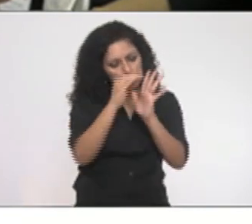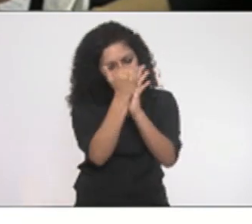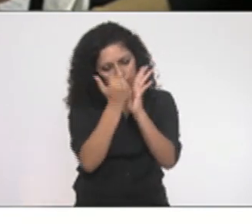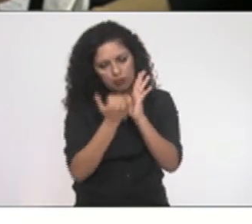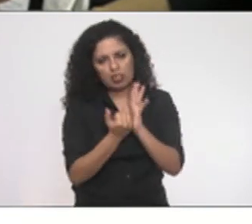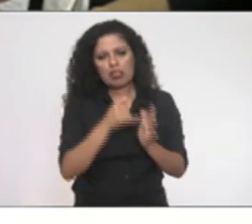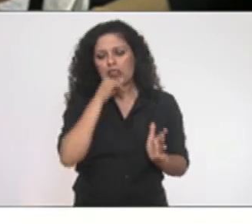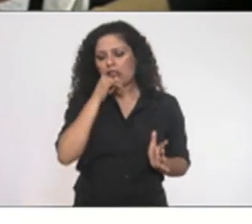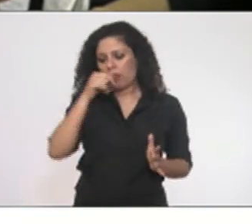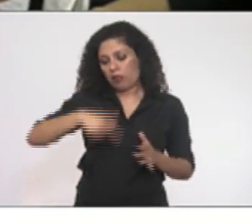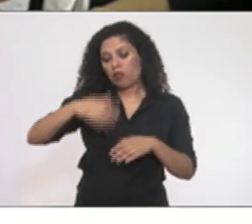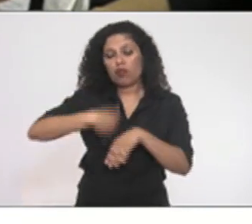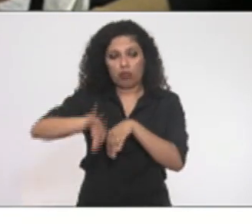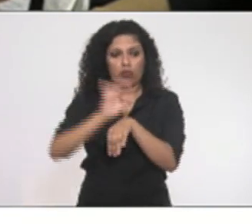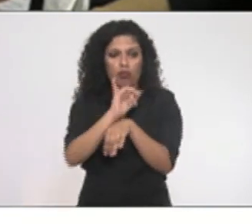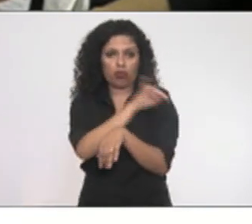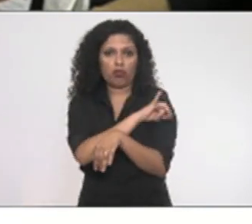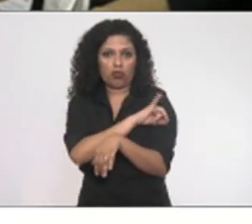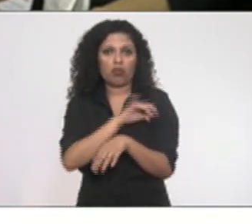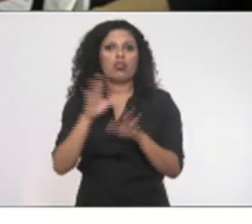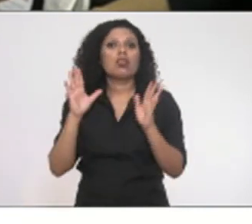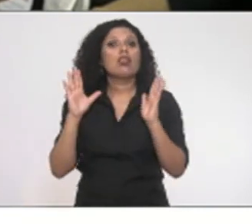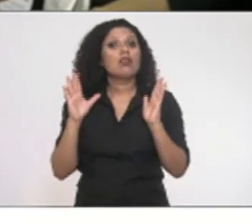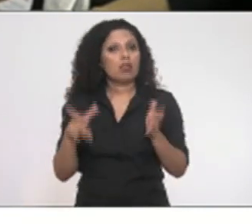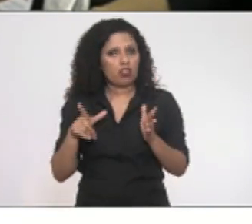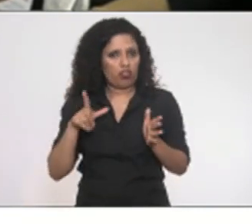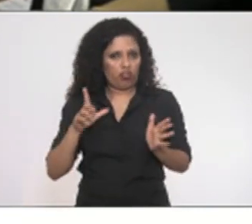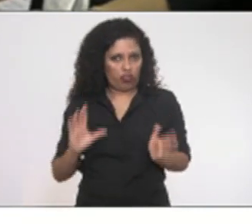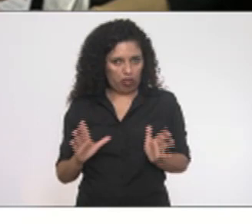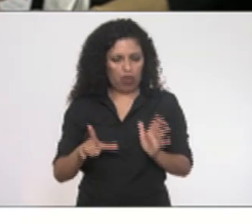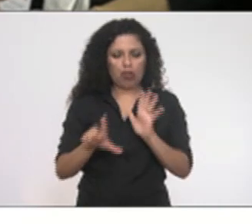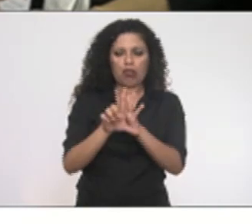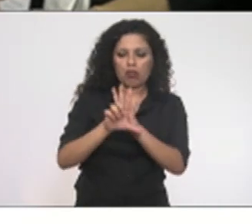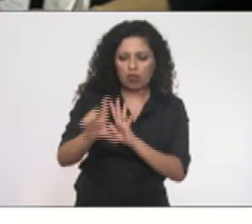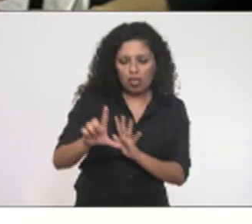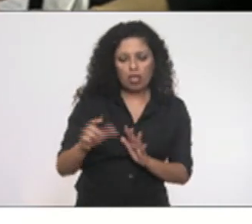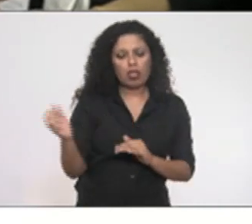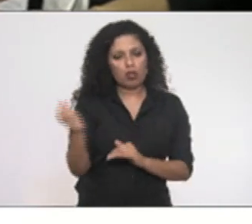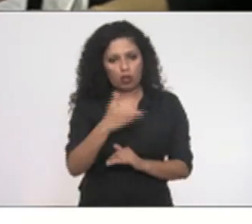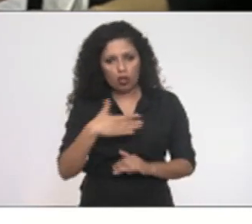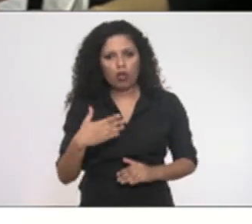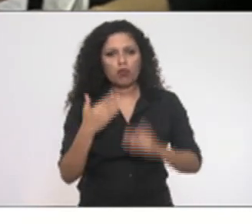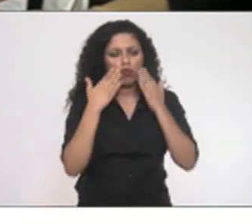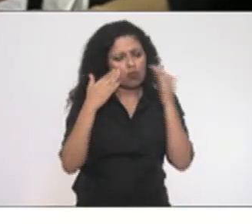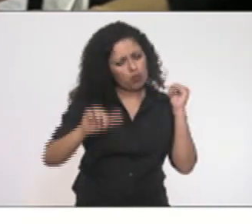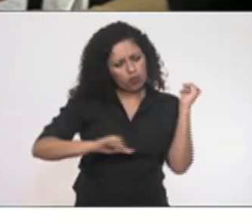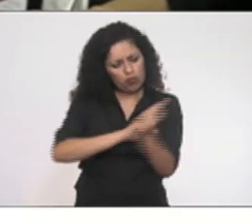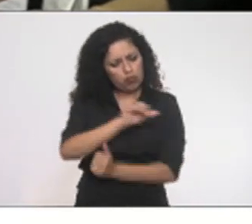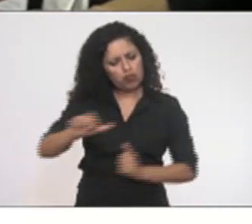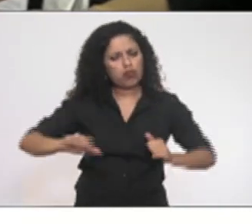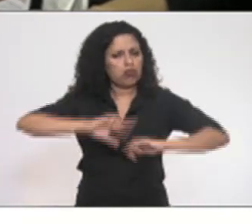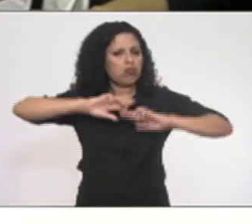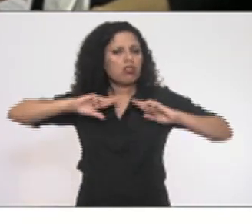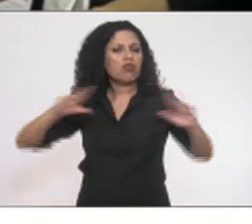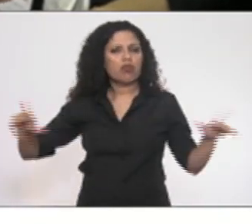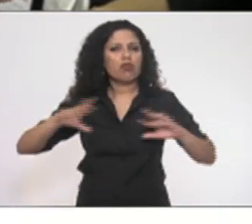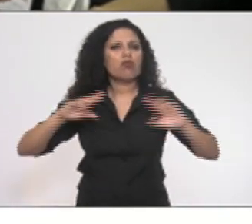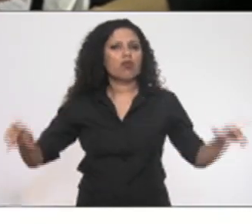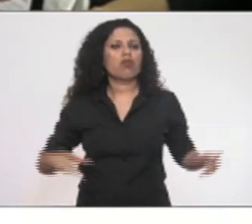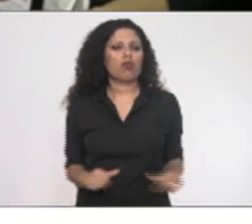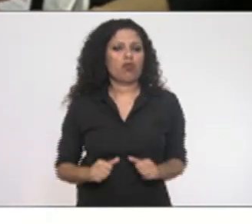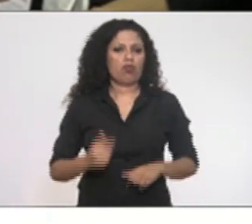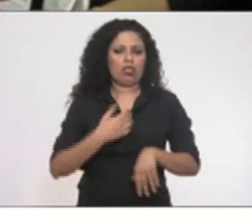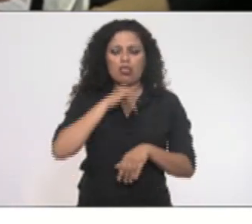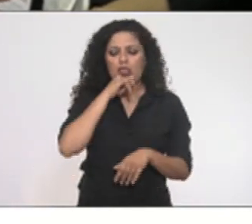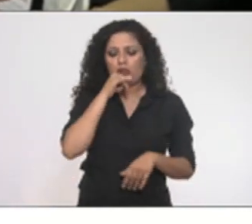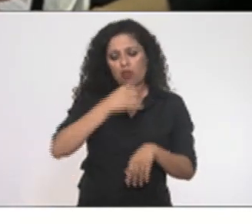Rio, o Estado do Rio já editou, recentemente a Genersa, já editou novas regulamentações que modernizam muito a... Então, o